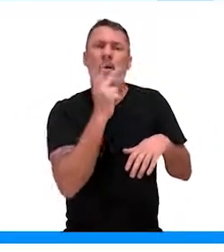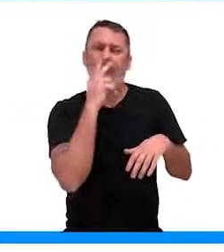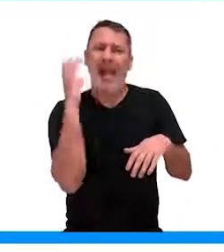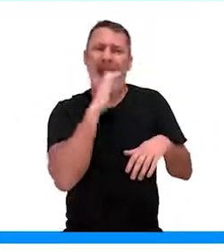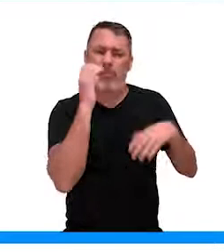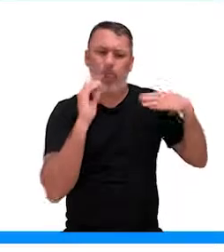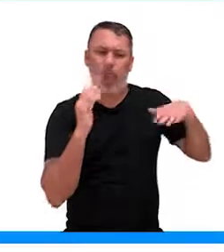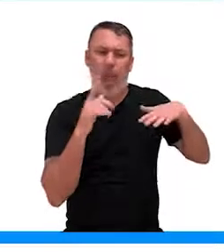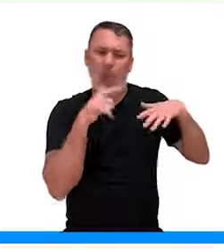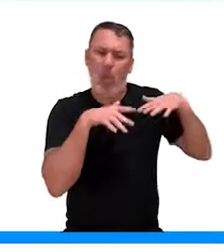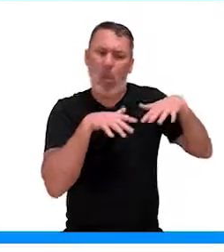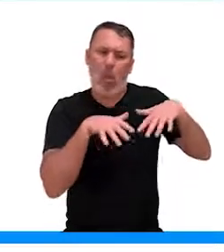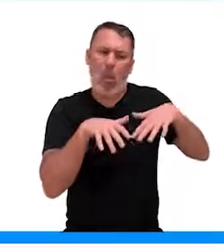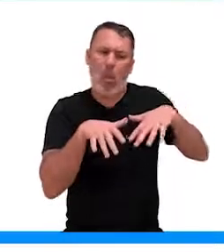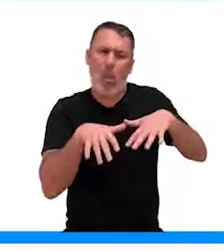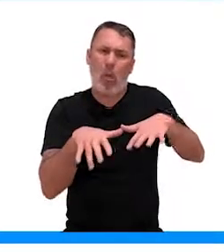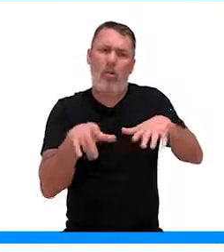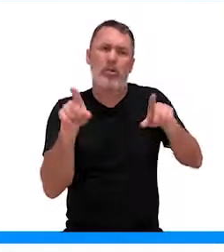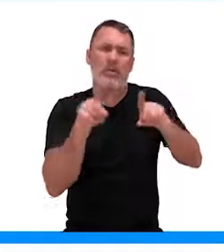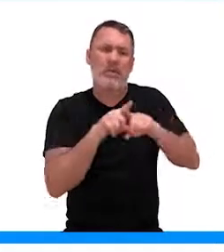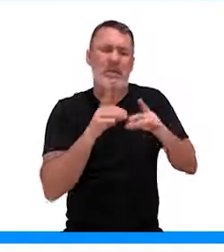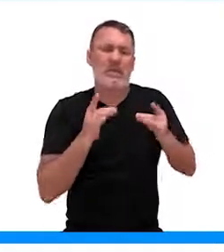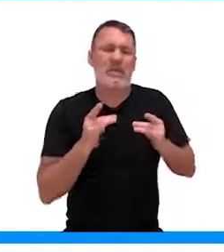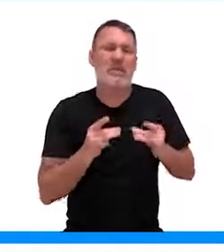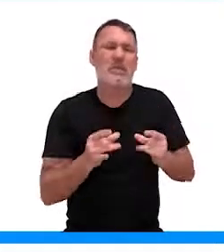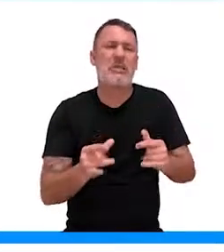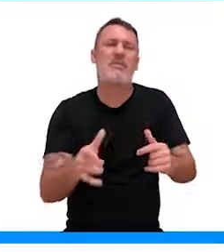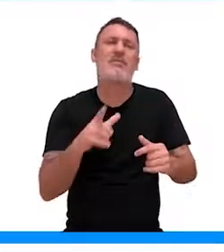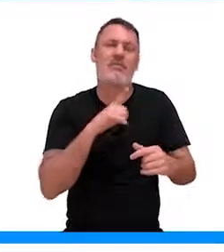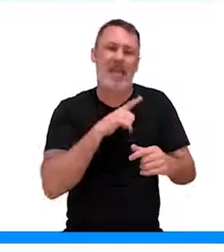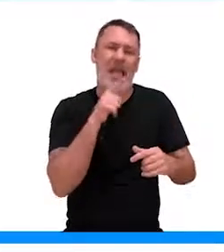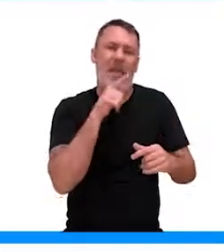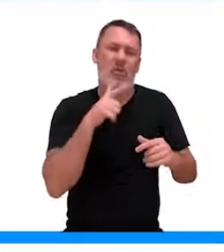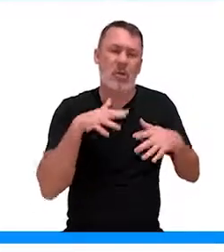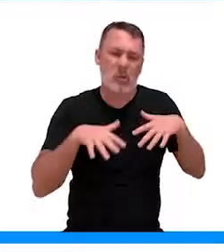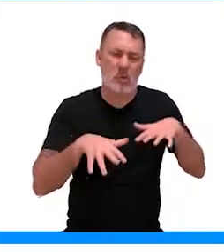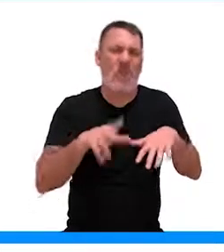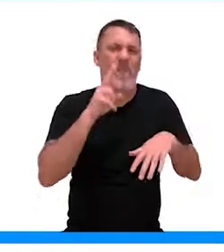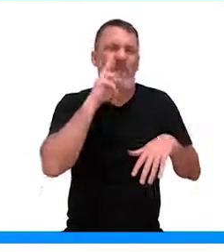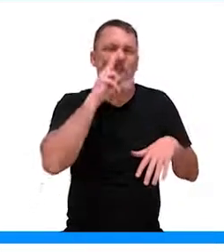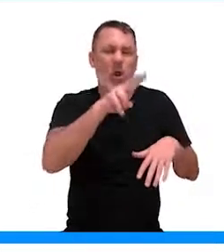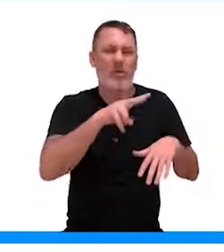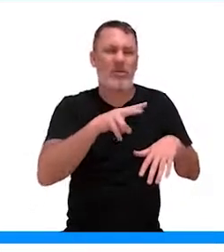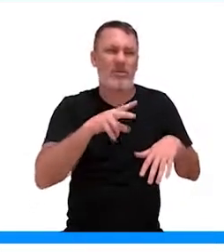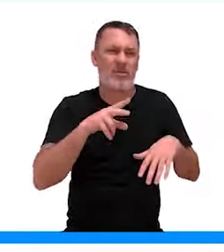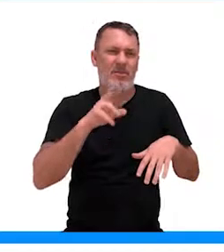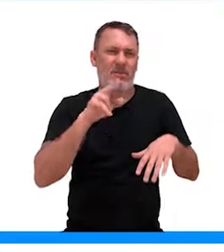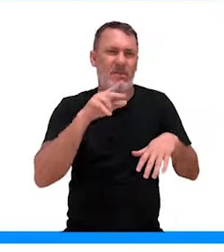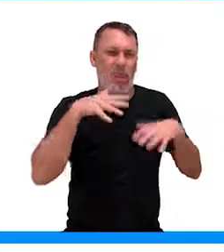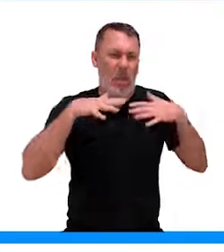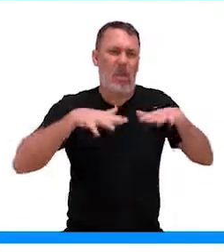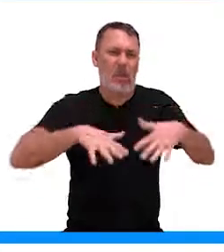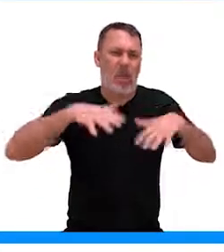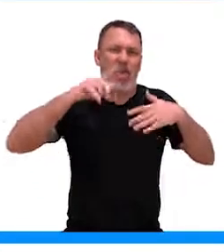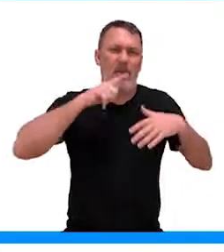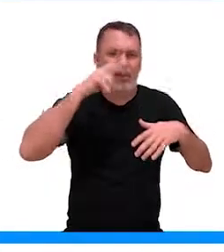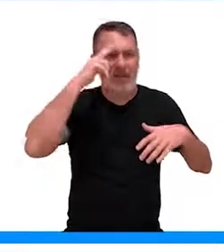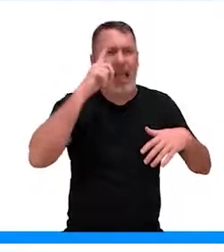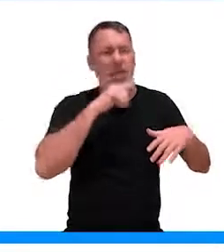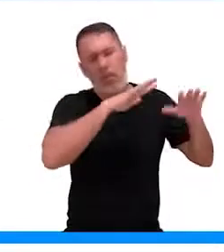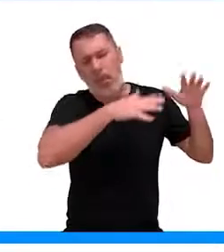maior velocidade, o potencial erosivo, né, dessas águas, ele é maior, ou seja, essas águas, né, os rios, eles